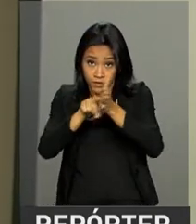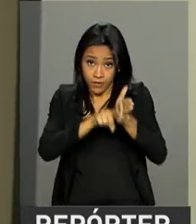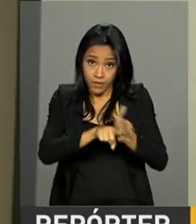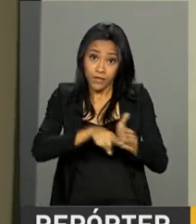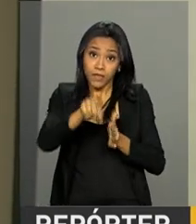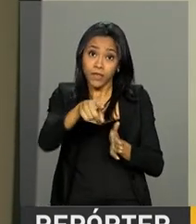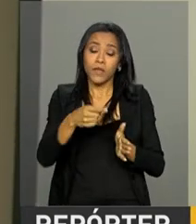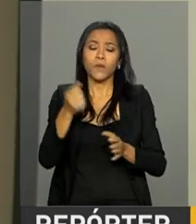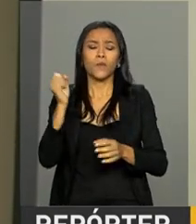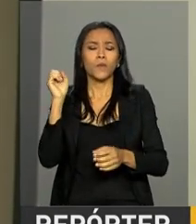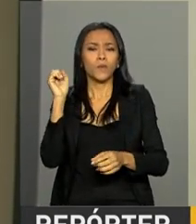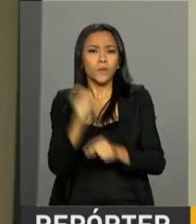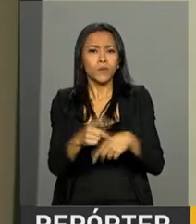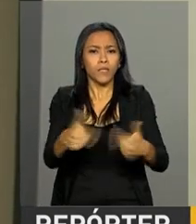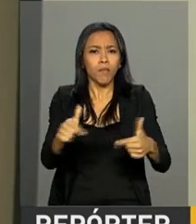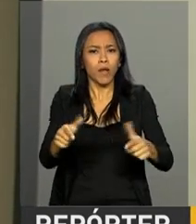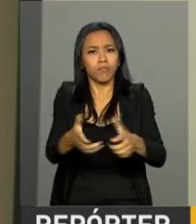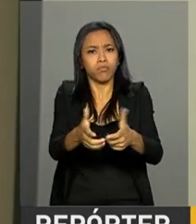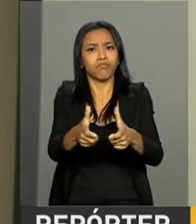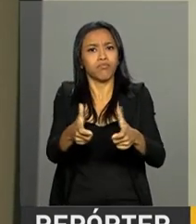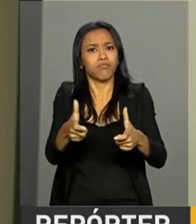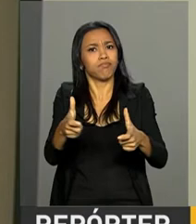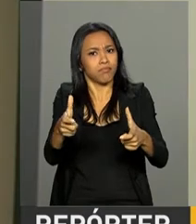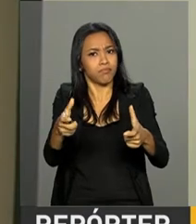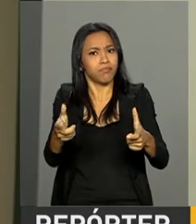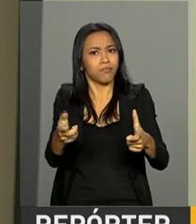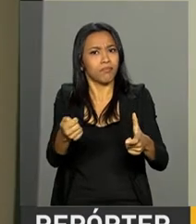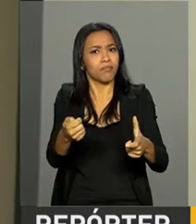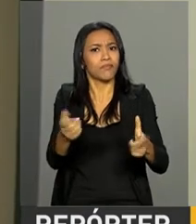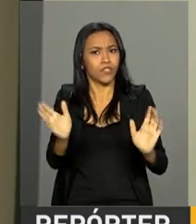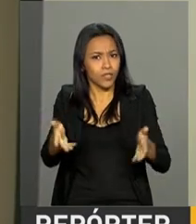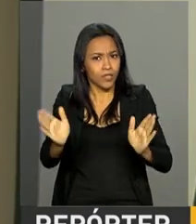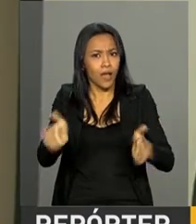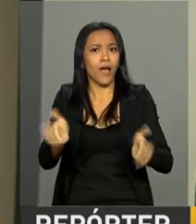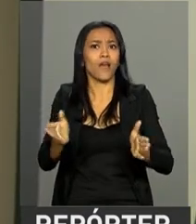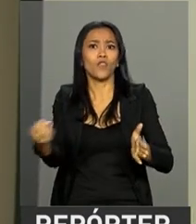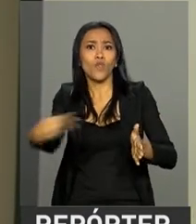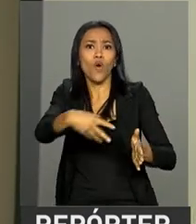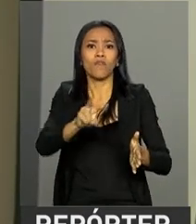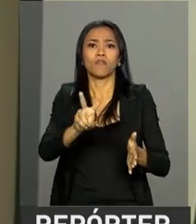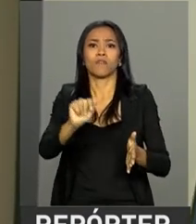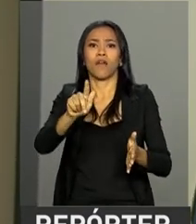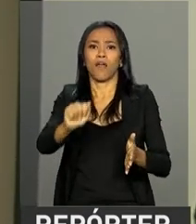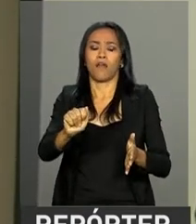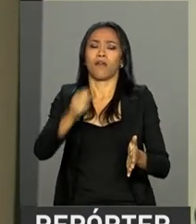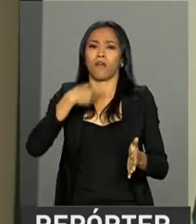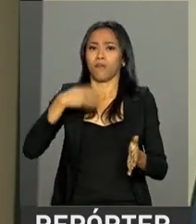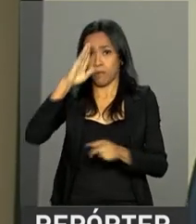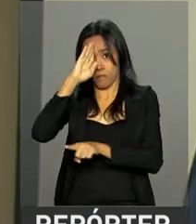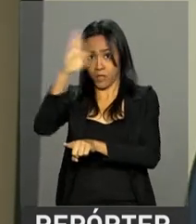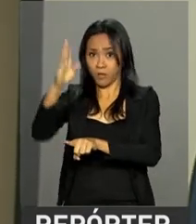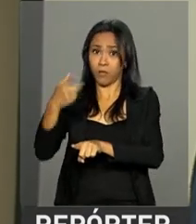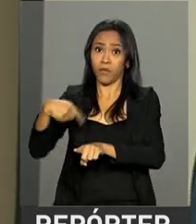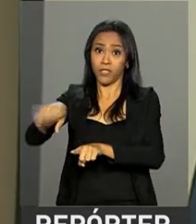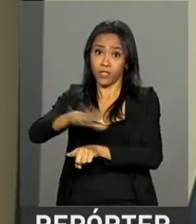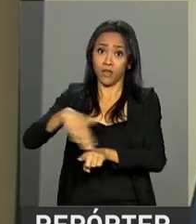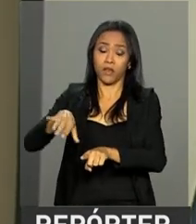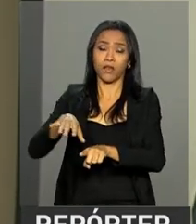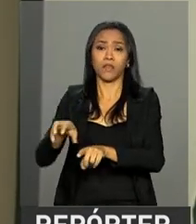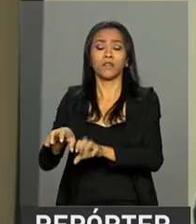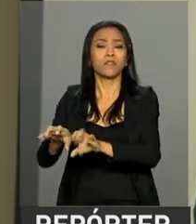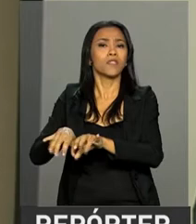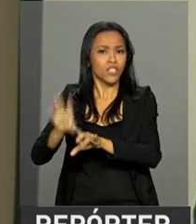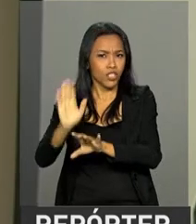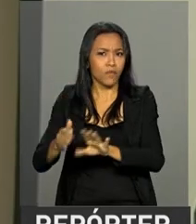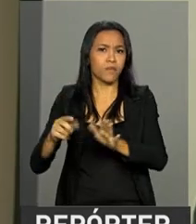o emprego está começando a apresentar uma reação a surgir novas vagas principalmente é nos informar como já foi anunciado